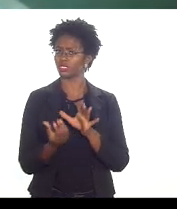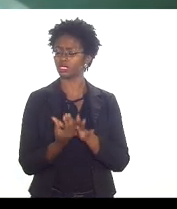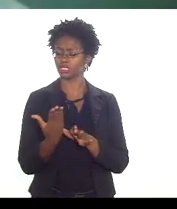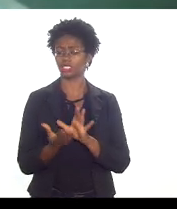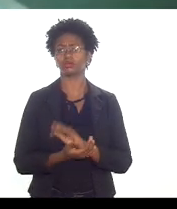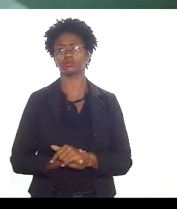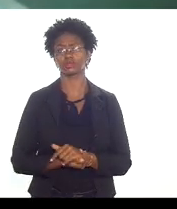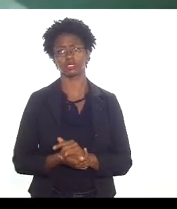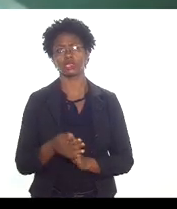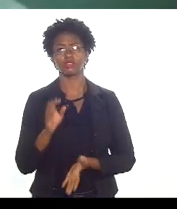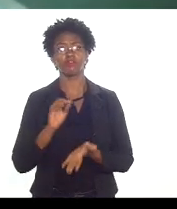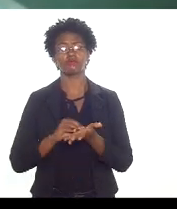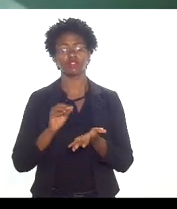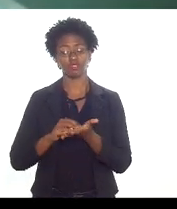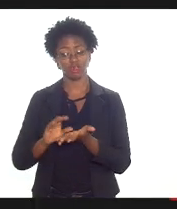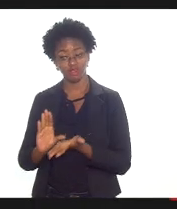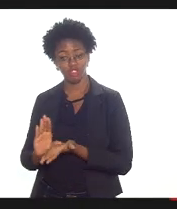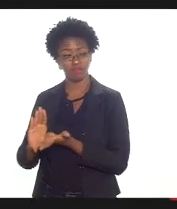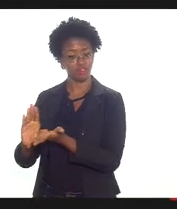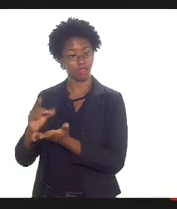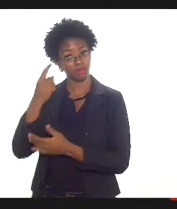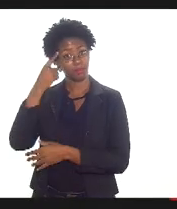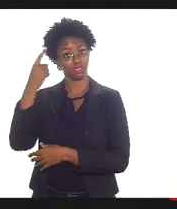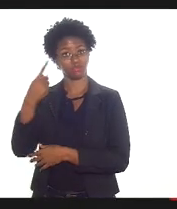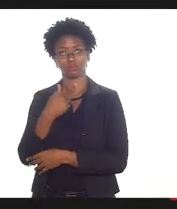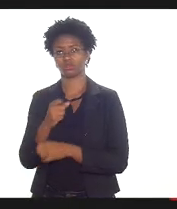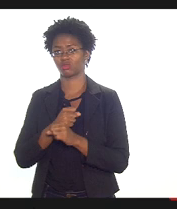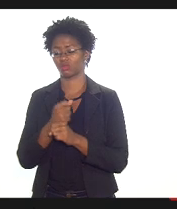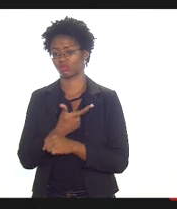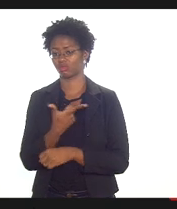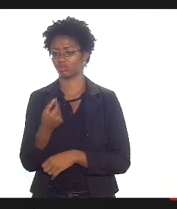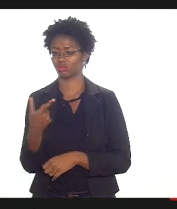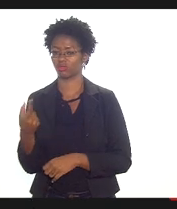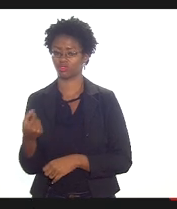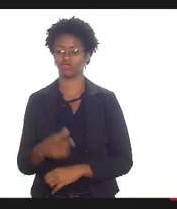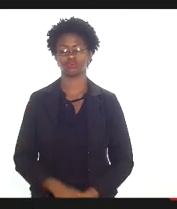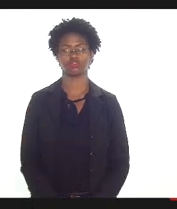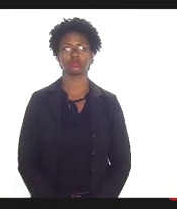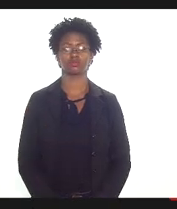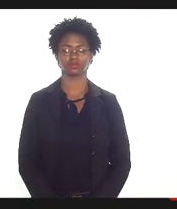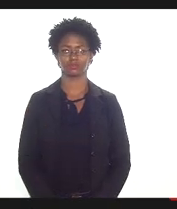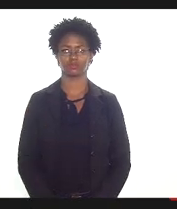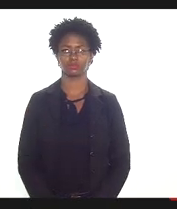de investir nesse ano de 2020. Né?